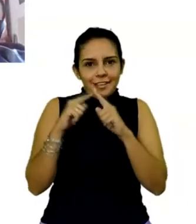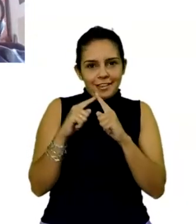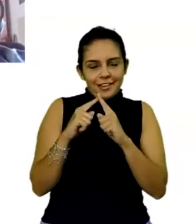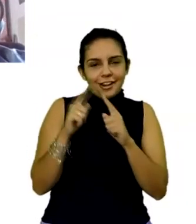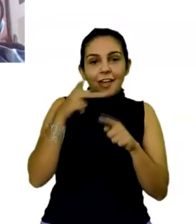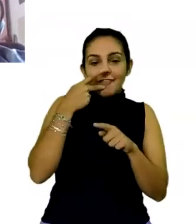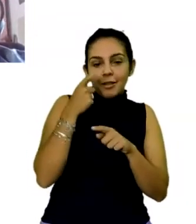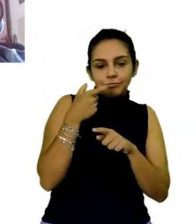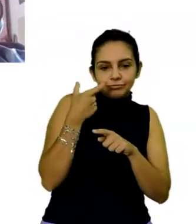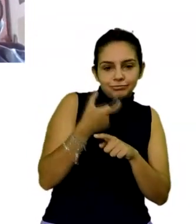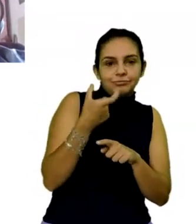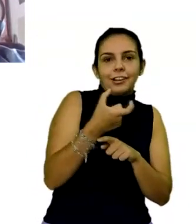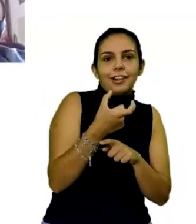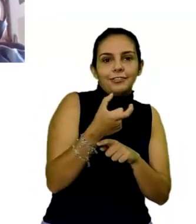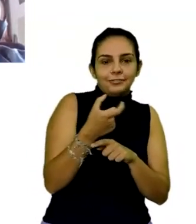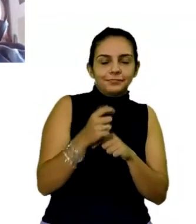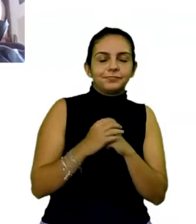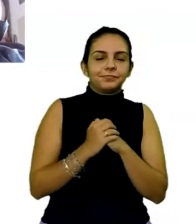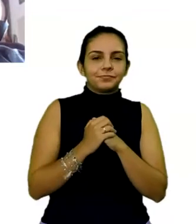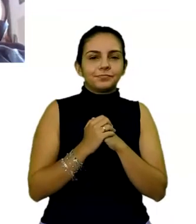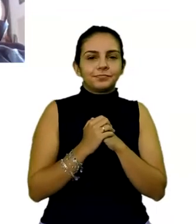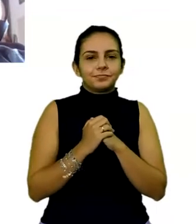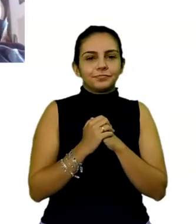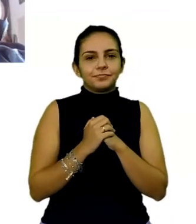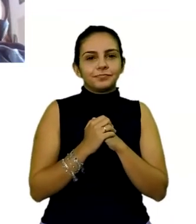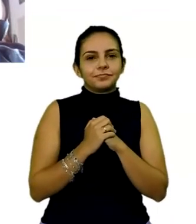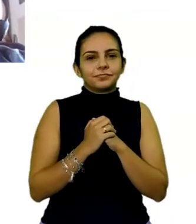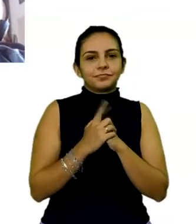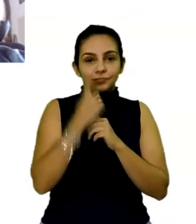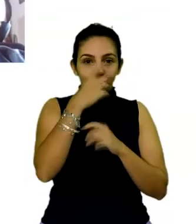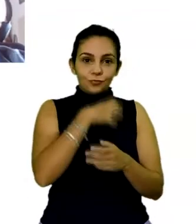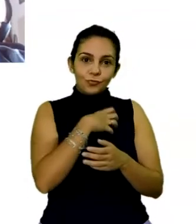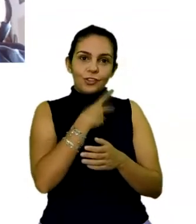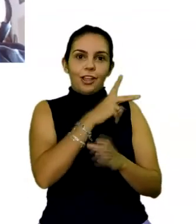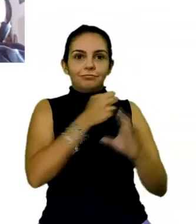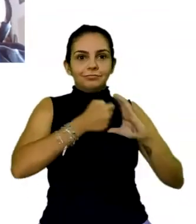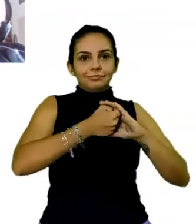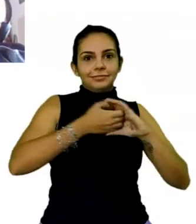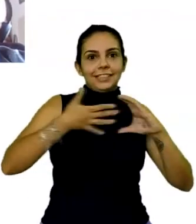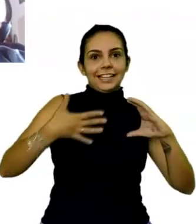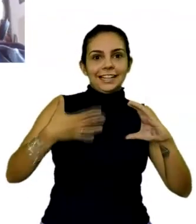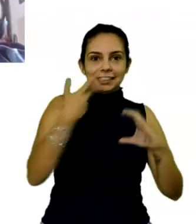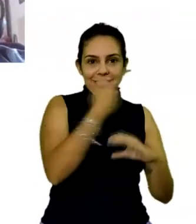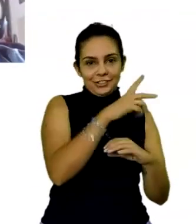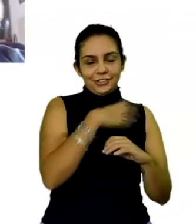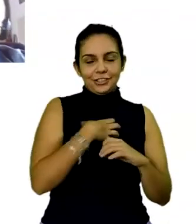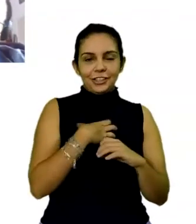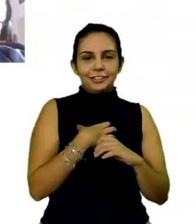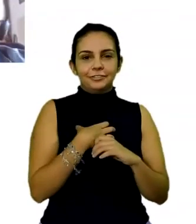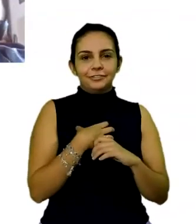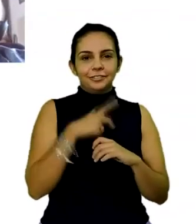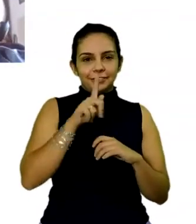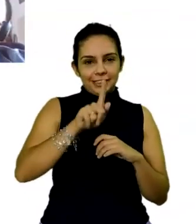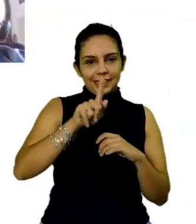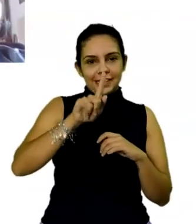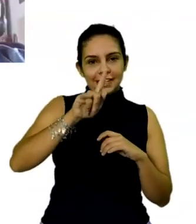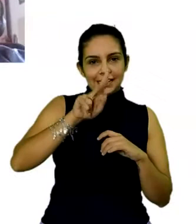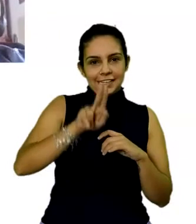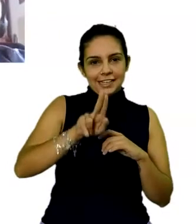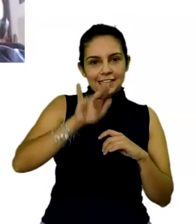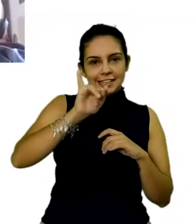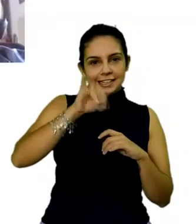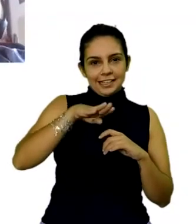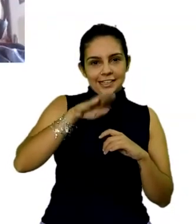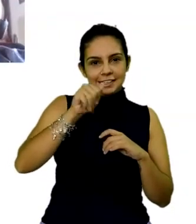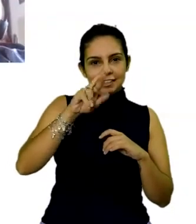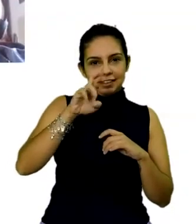Ele repetia essa coisa, é uma característica do texto dele. Guimarães também tem isso,